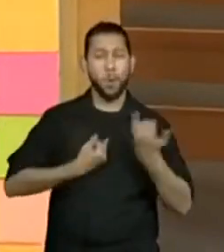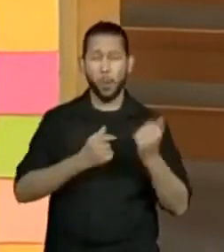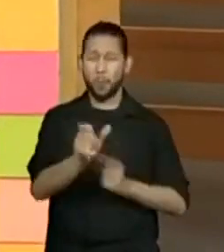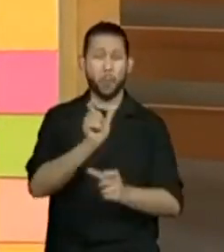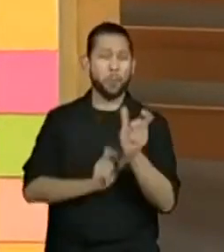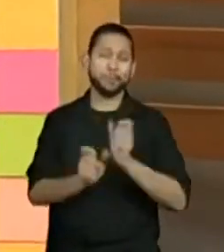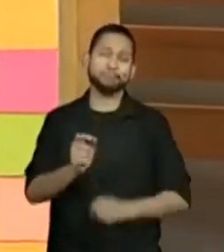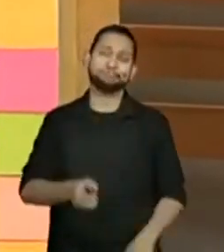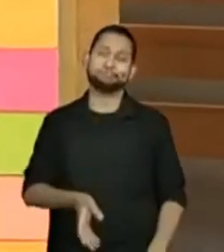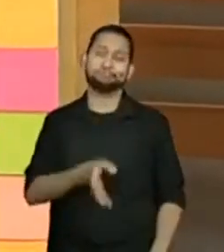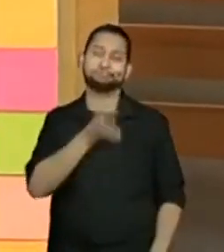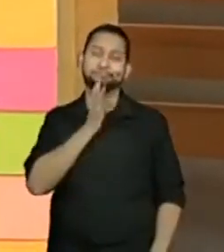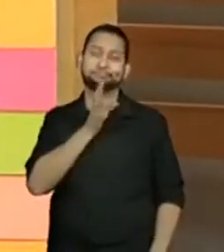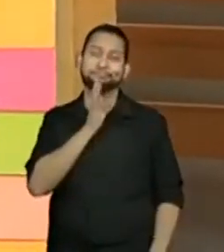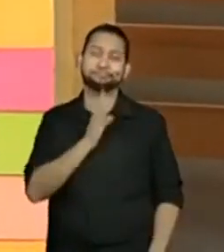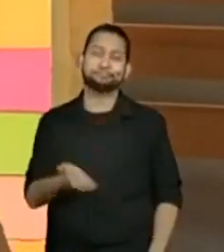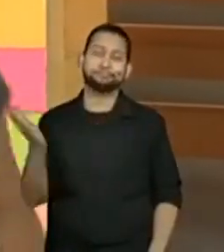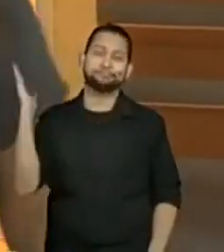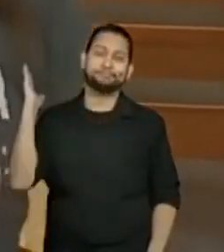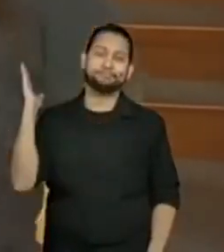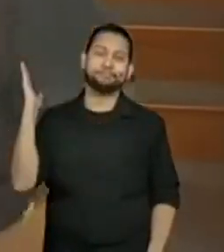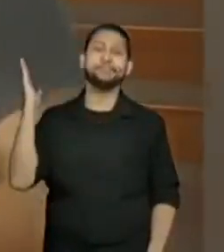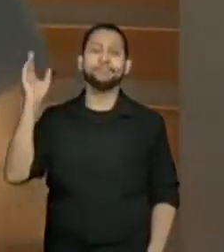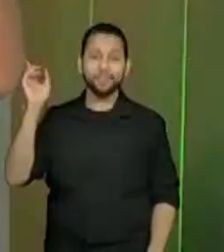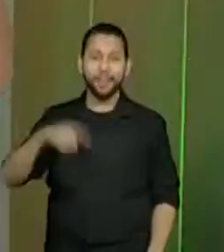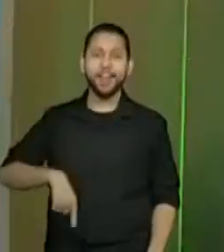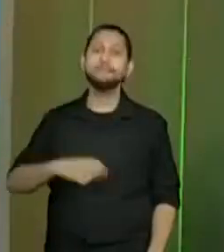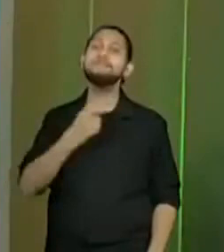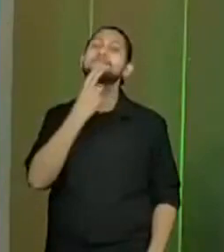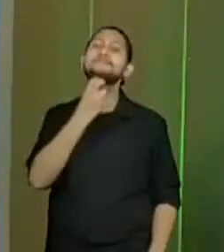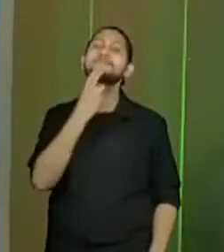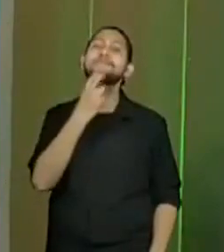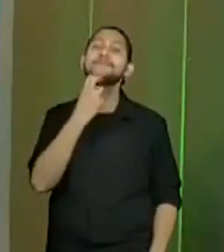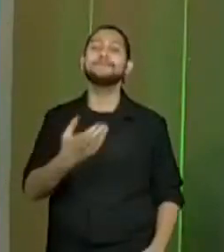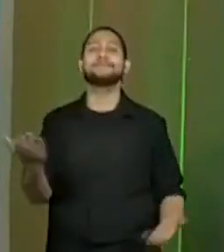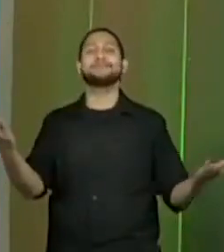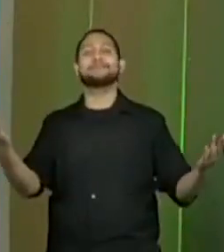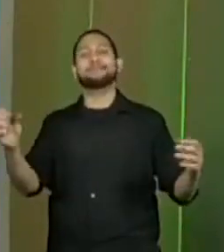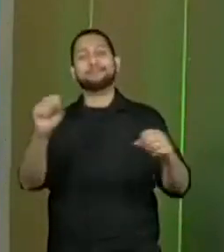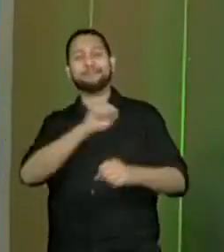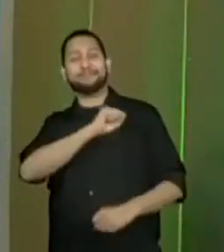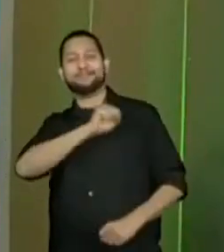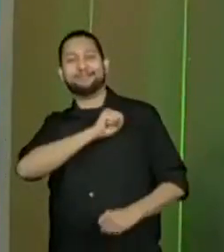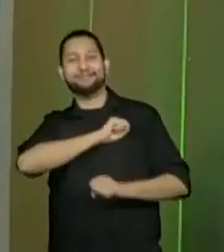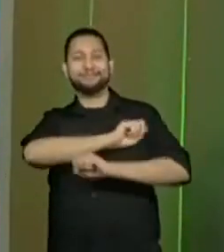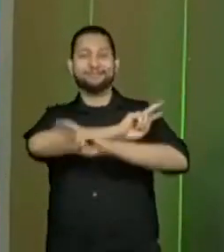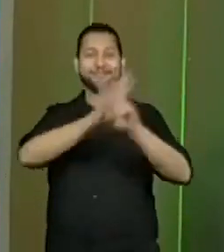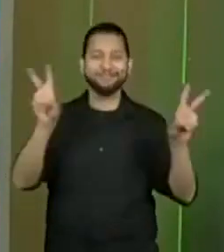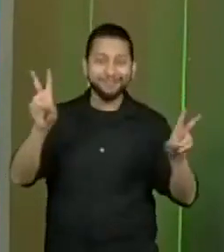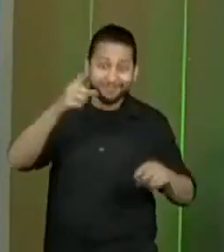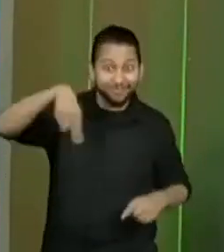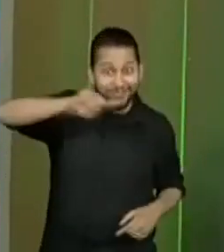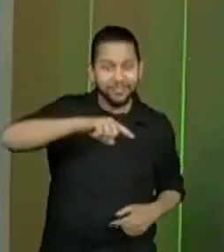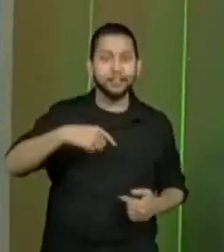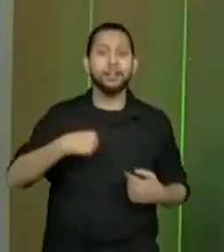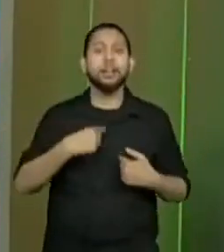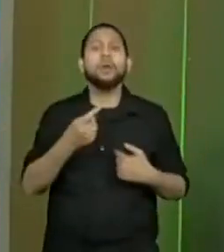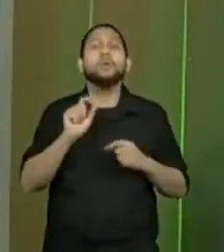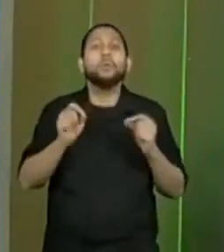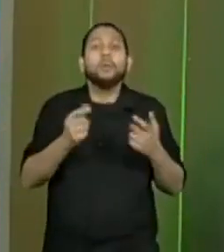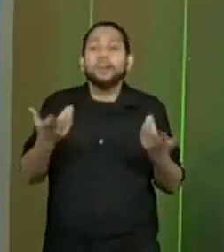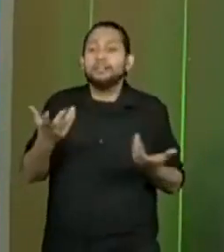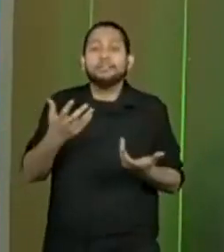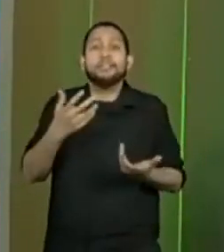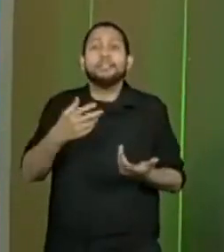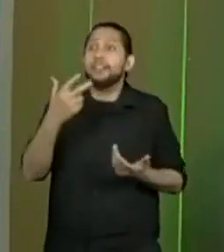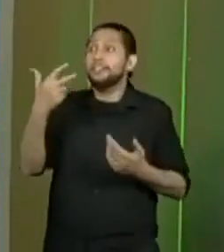vocês já sabem, né? Este aqui é o meu convidado. Vamos lá! Salve, salve, galera! Tudo bem com vocês? Eu tô tão enferrujado que eu nem sei mais